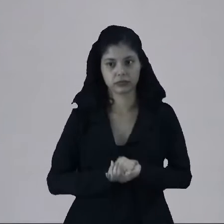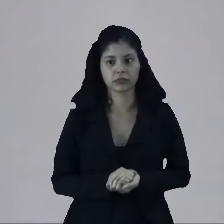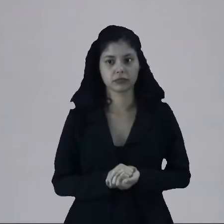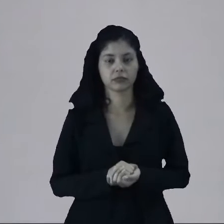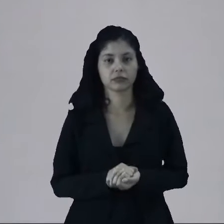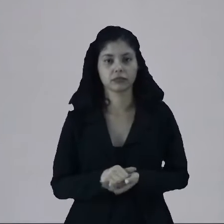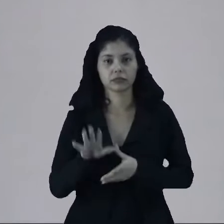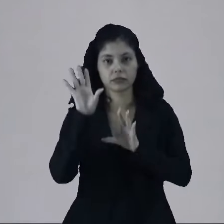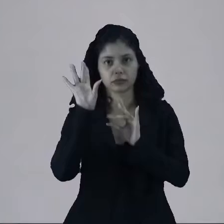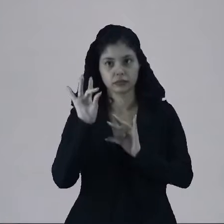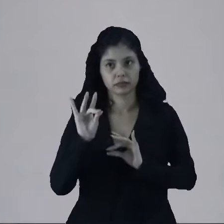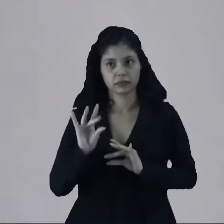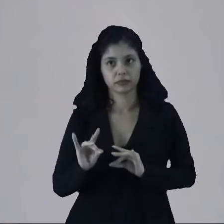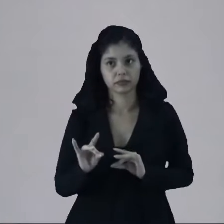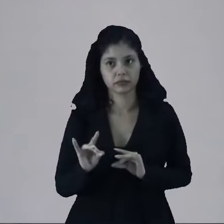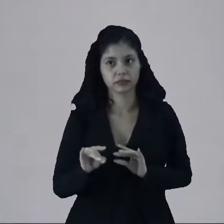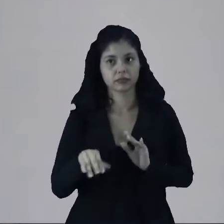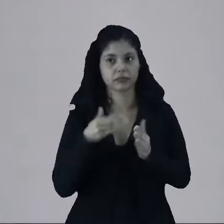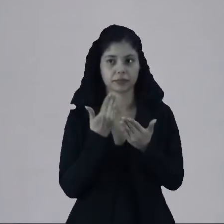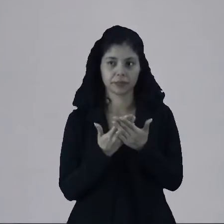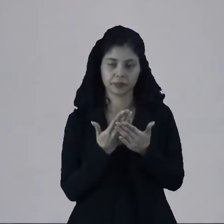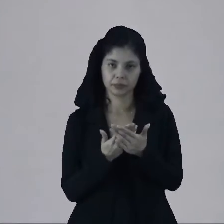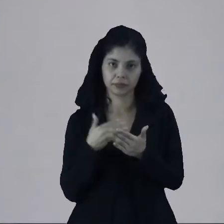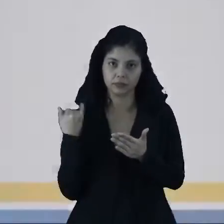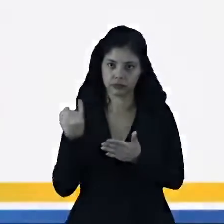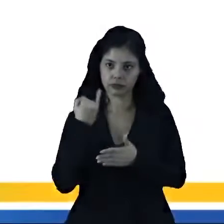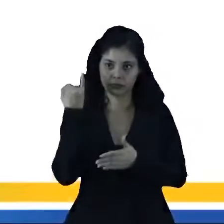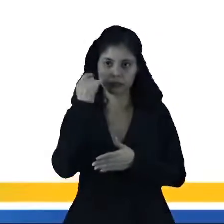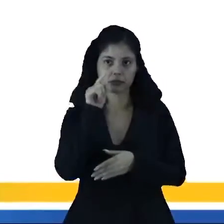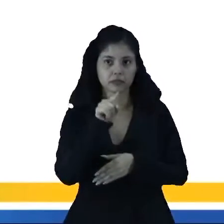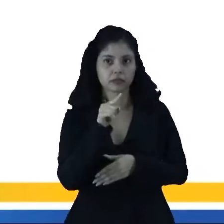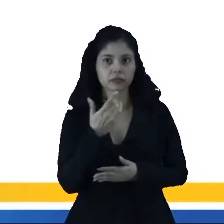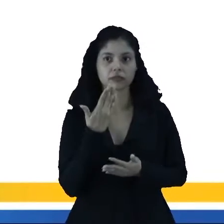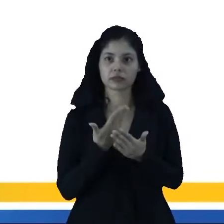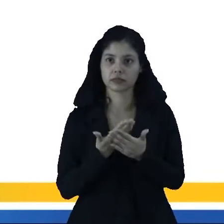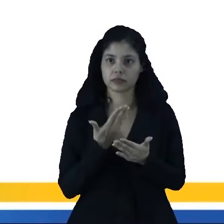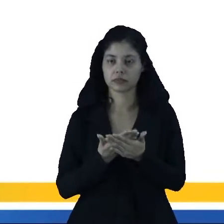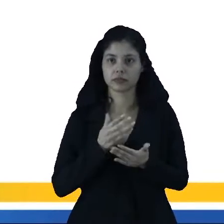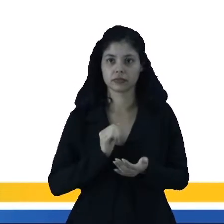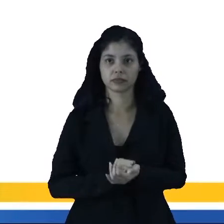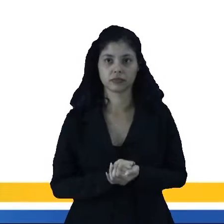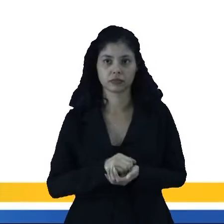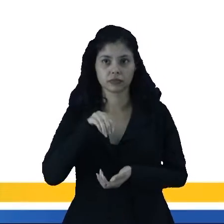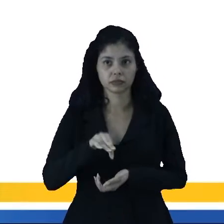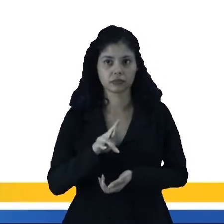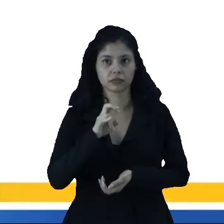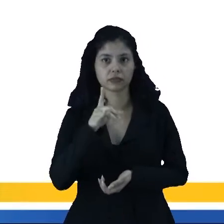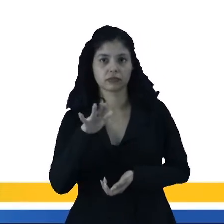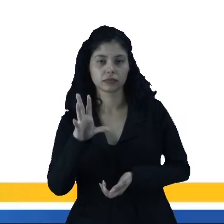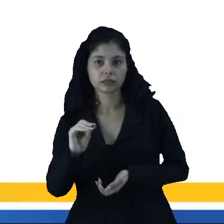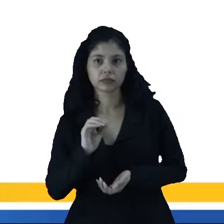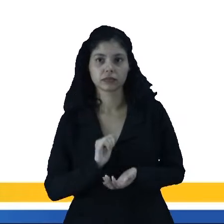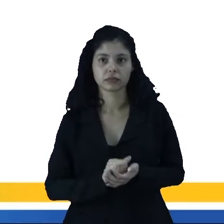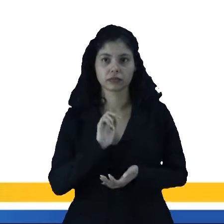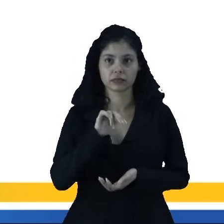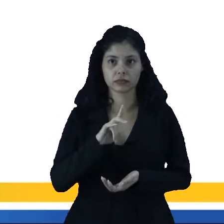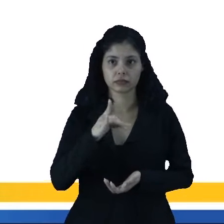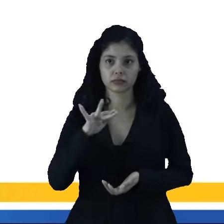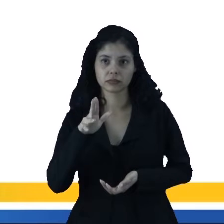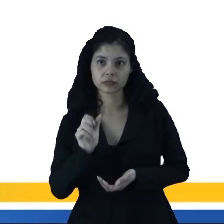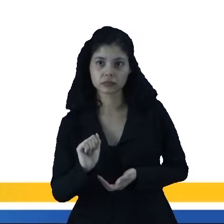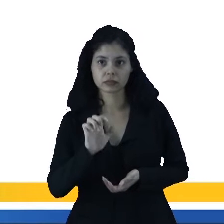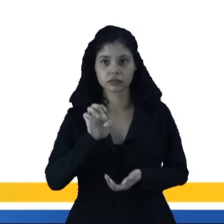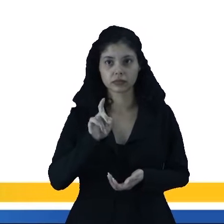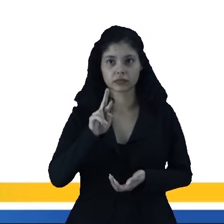e destacar, por isso que eu vou trazer nessa aula, é a importância de você estudar mutações, o que é uma anaploidia, o que é